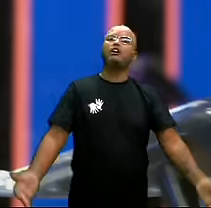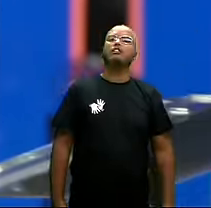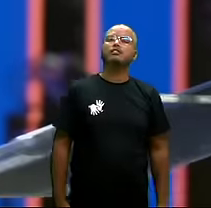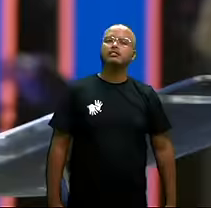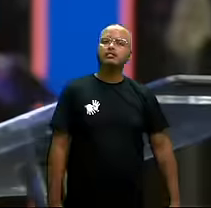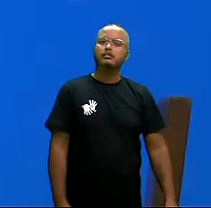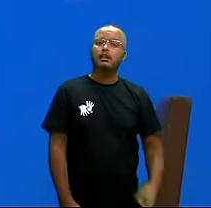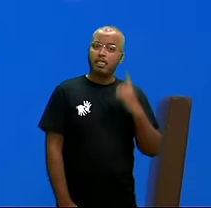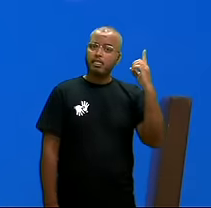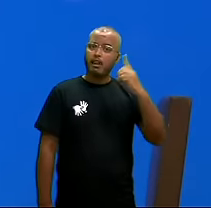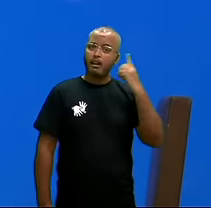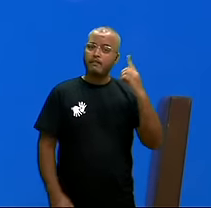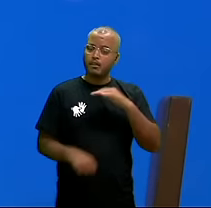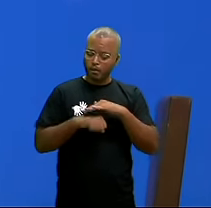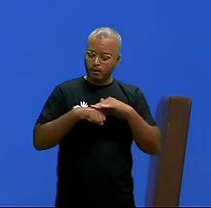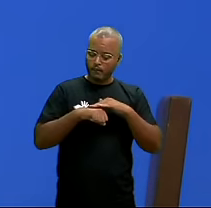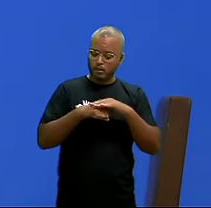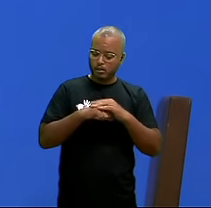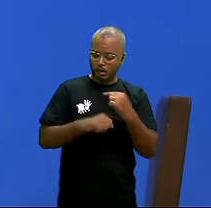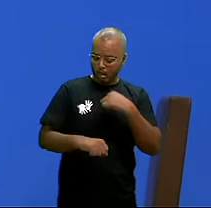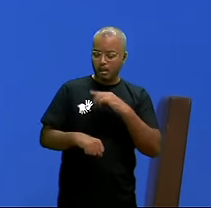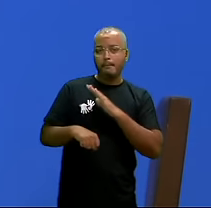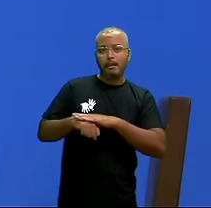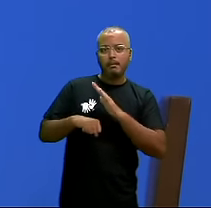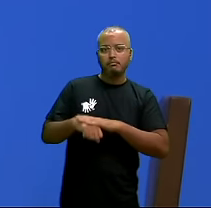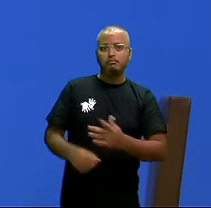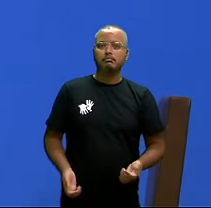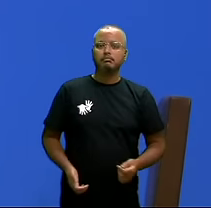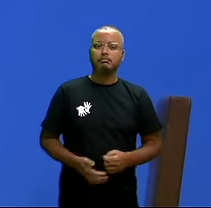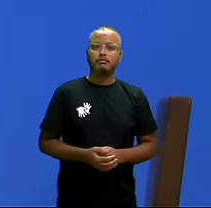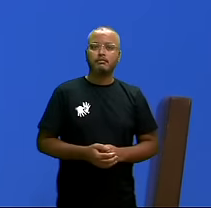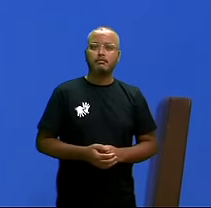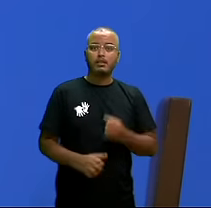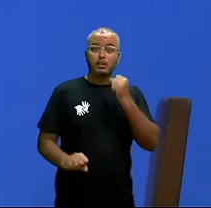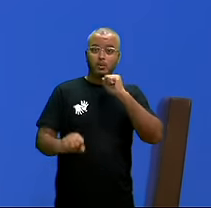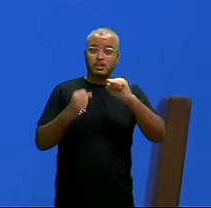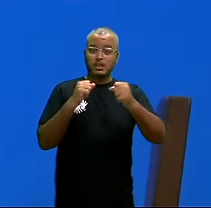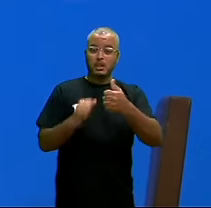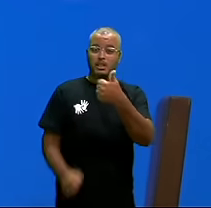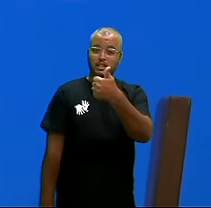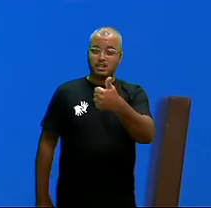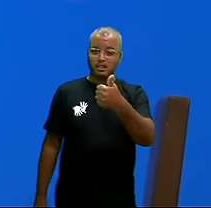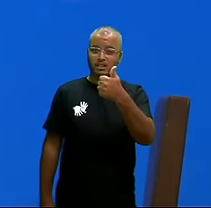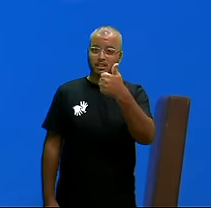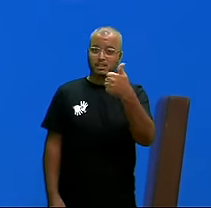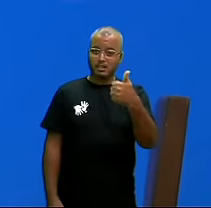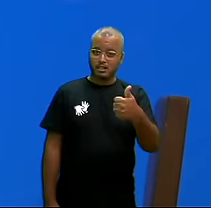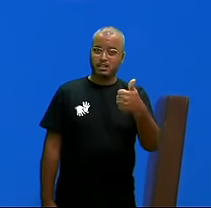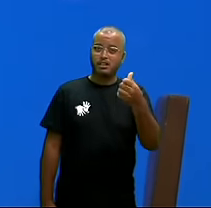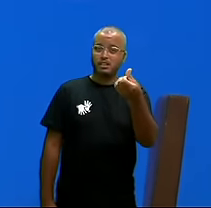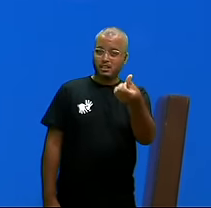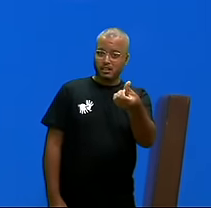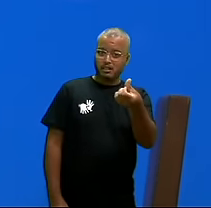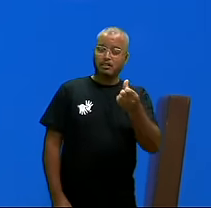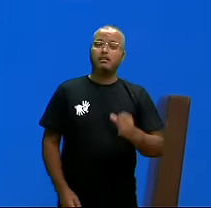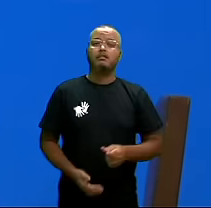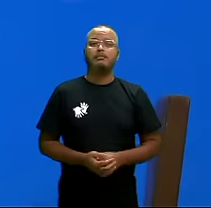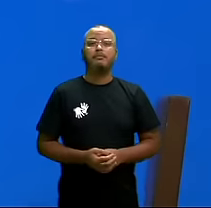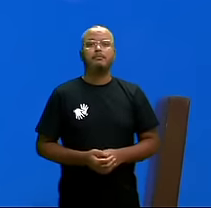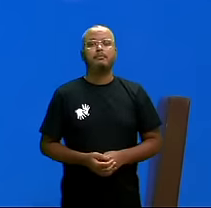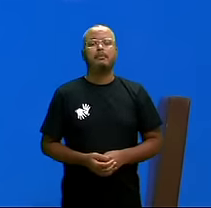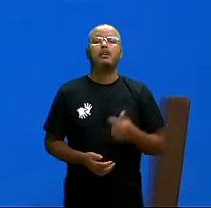Davi está conversando com ele mesmo. Por que você está triste? Aí tem um Salmo 116 que para mim é o melhor. Para mim, o Salmo 116 é o melhor. Ele diz assim: olha, eu amo o